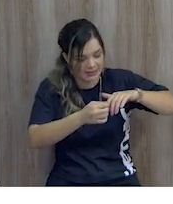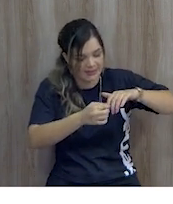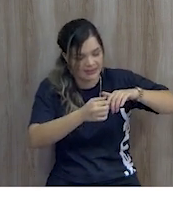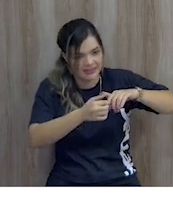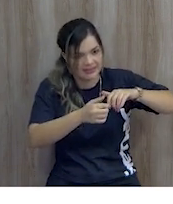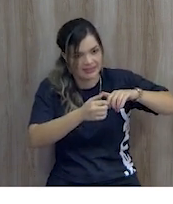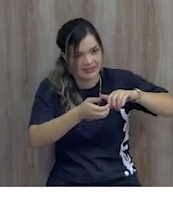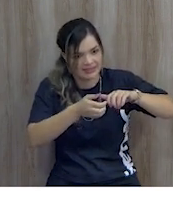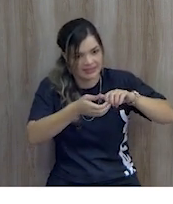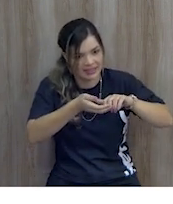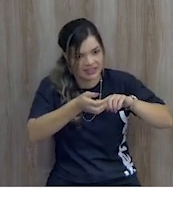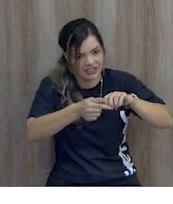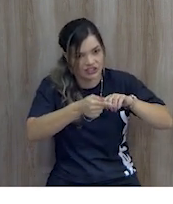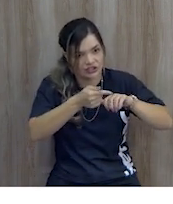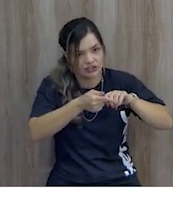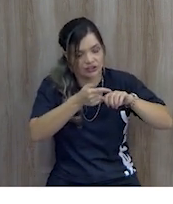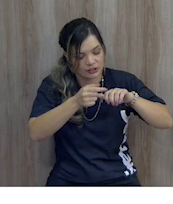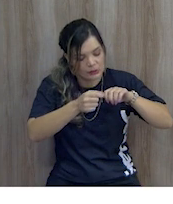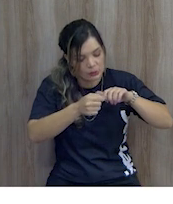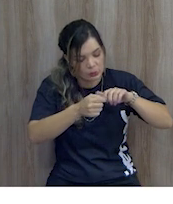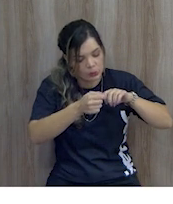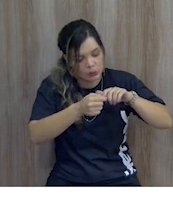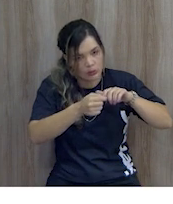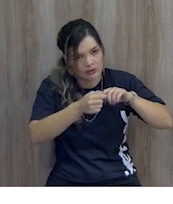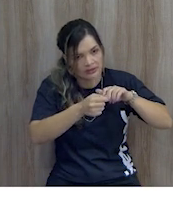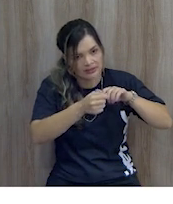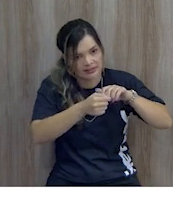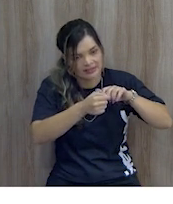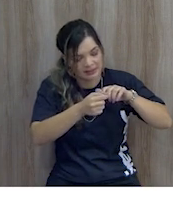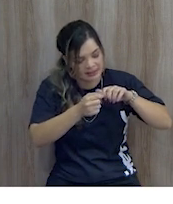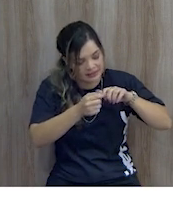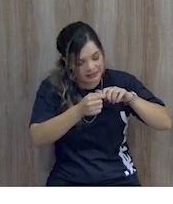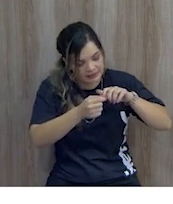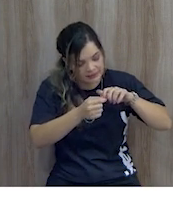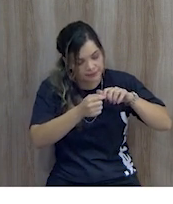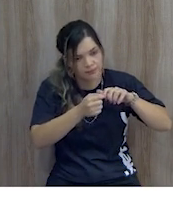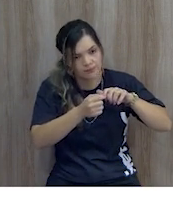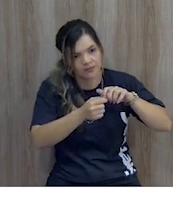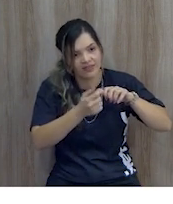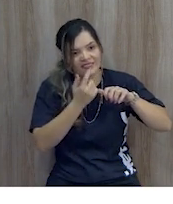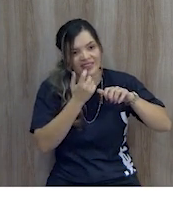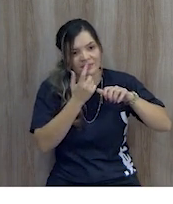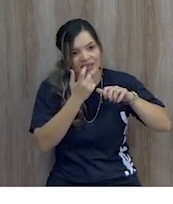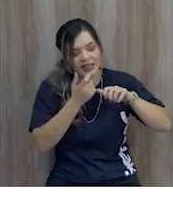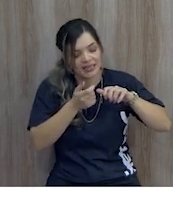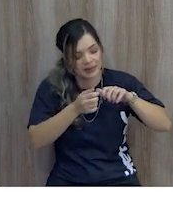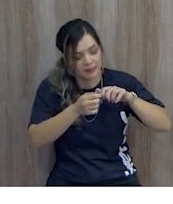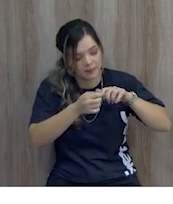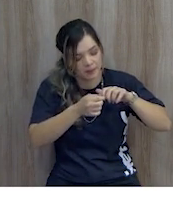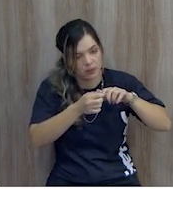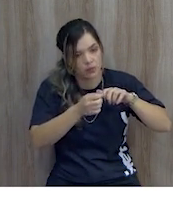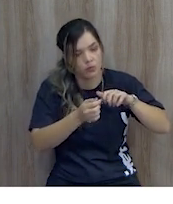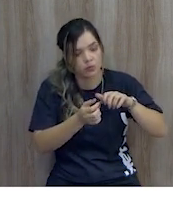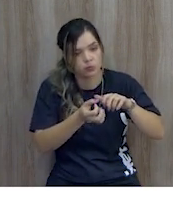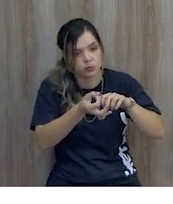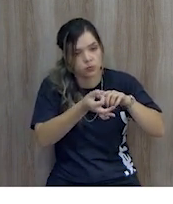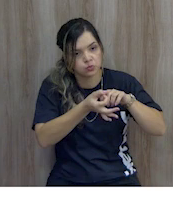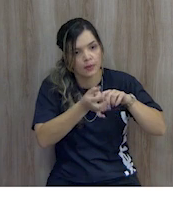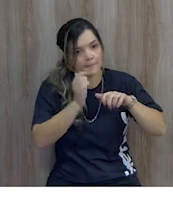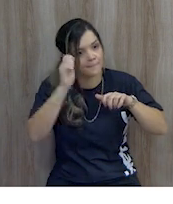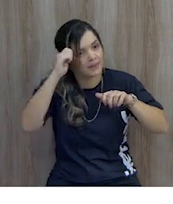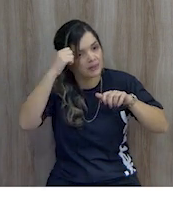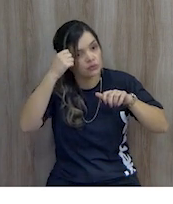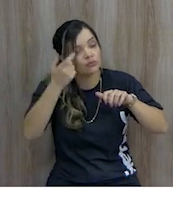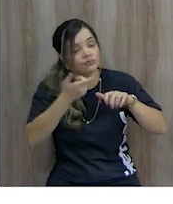esse, que o black space, nesse caso, ele é muito maior do que no caso anterior. Conseguem perceber? Então, quando eu falo